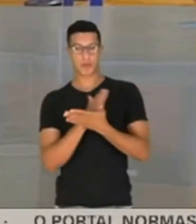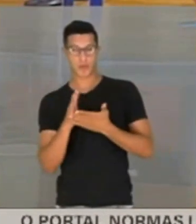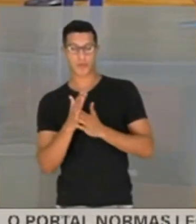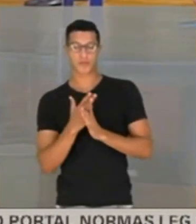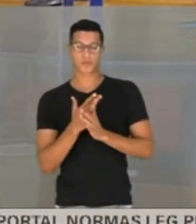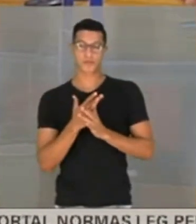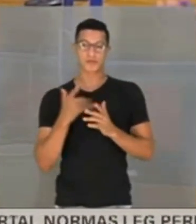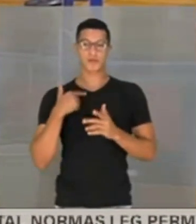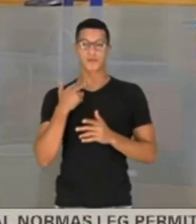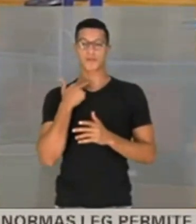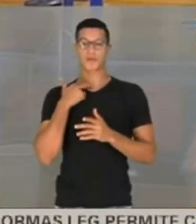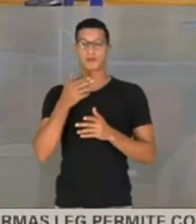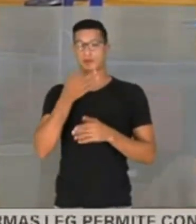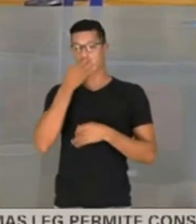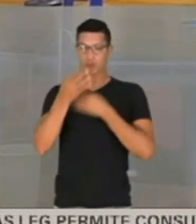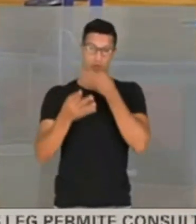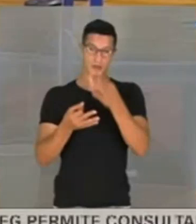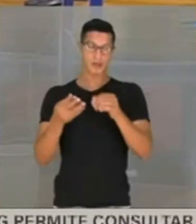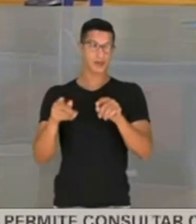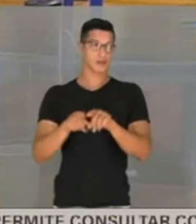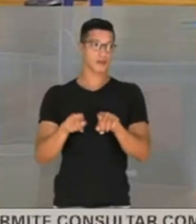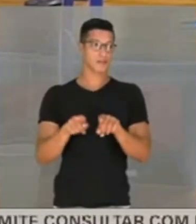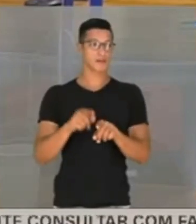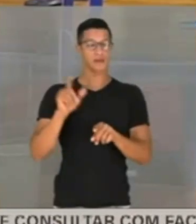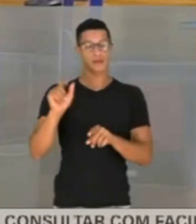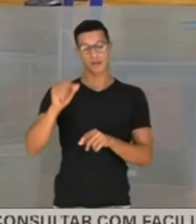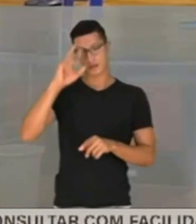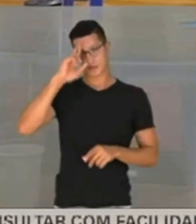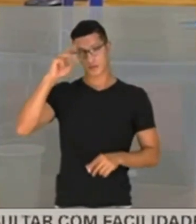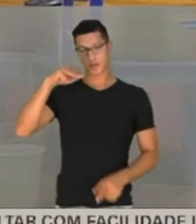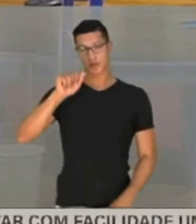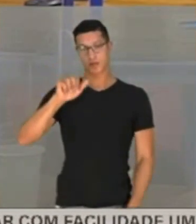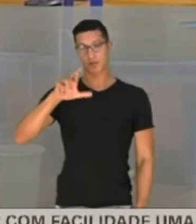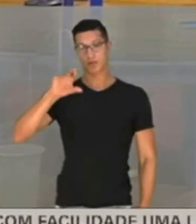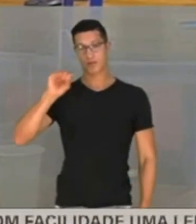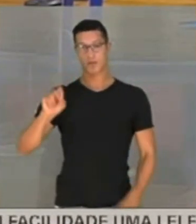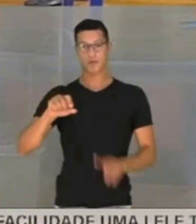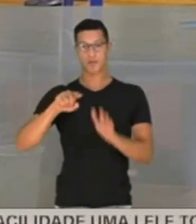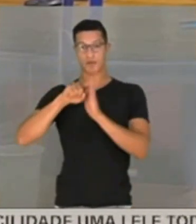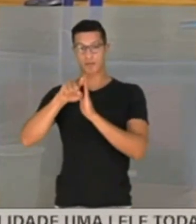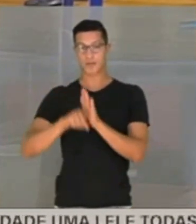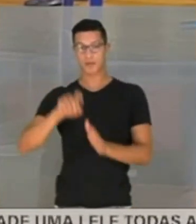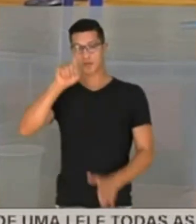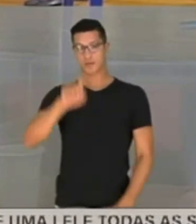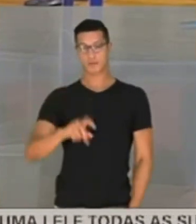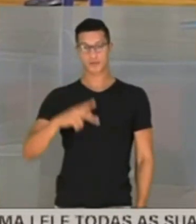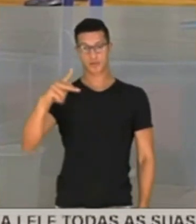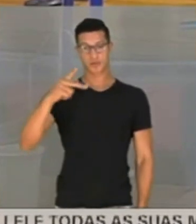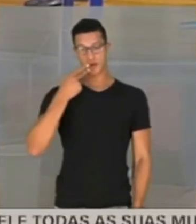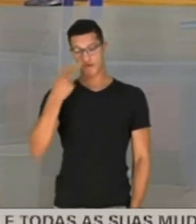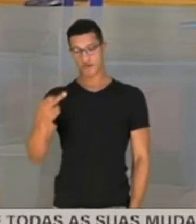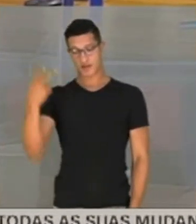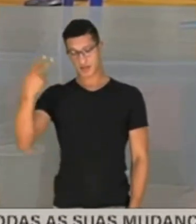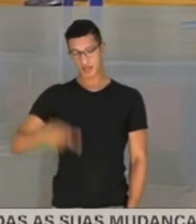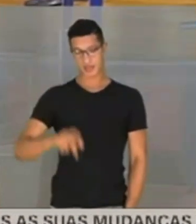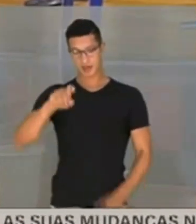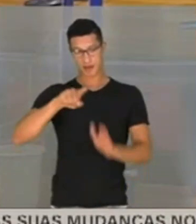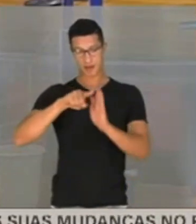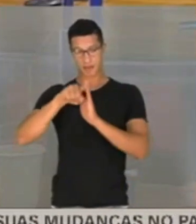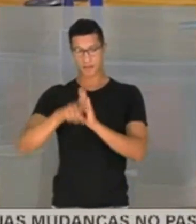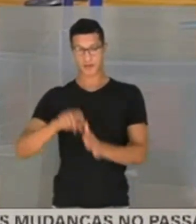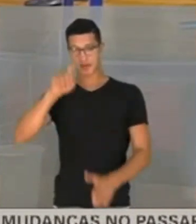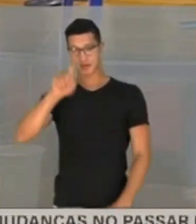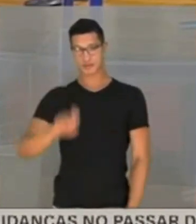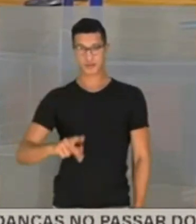porém, eu não posso deixar de comentar, senador Marcos Rogério, a pesquisa XP, é tão falada aqui nessa comissão, a pesquisa XP